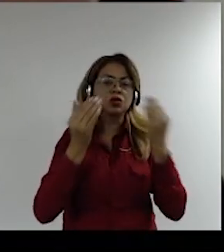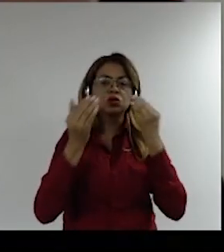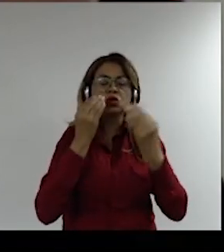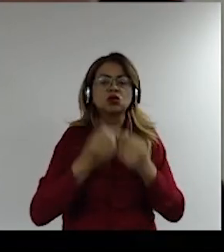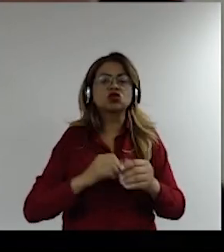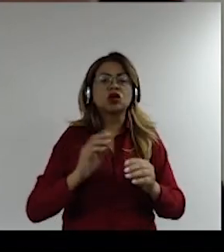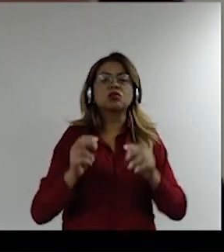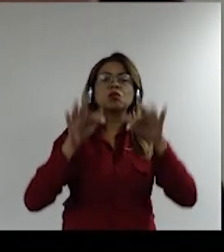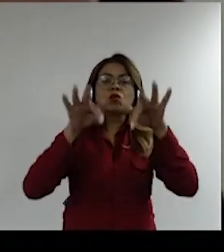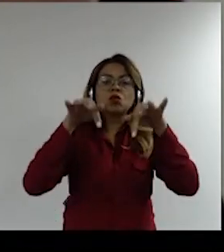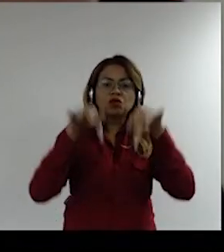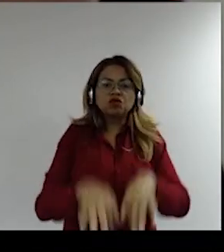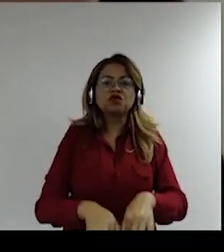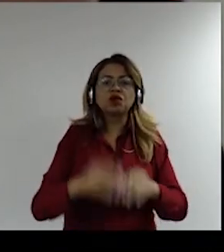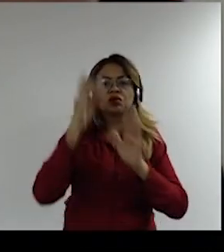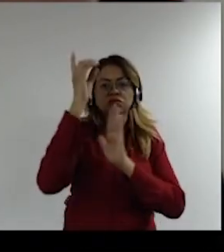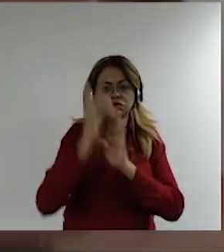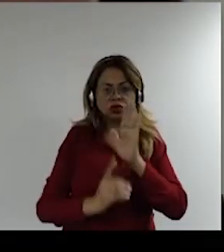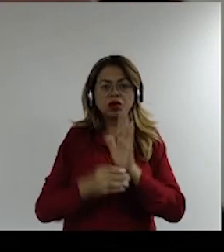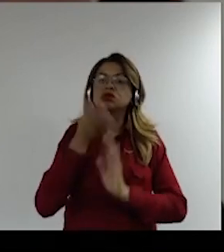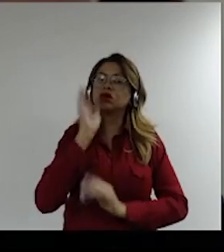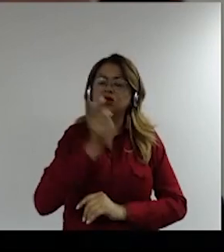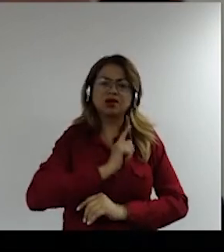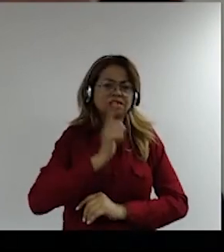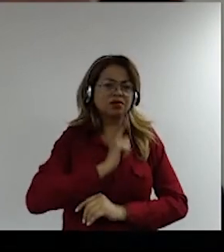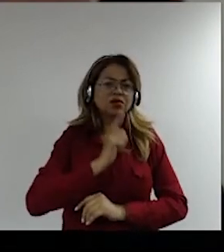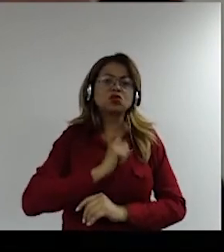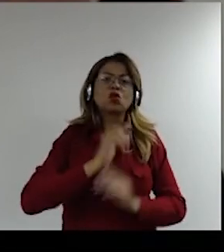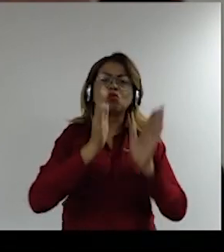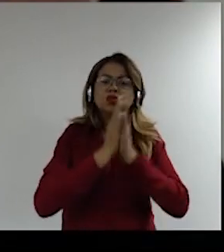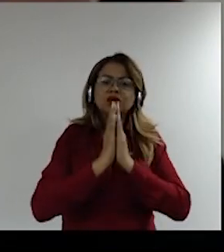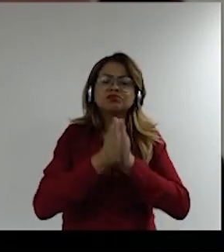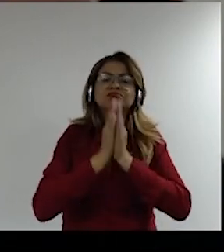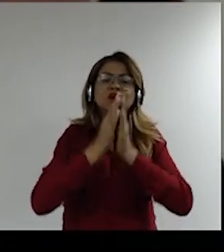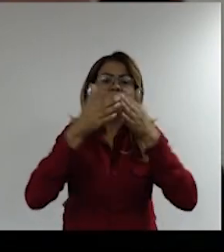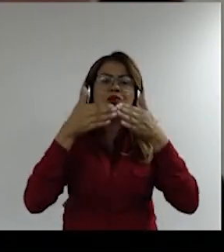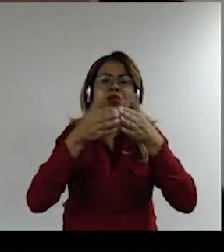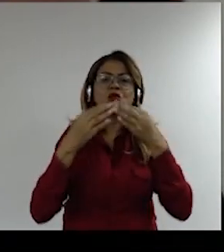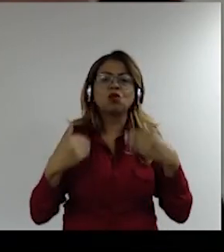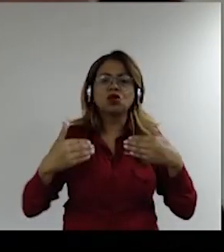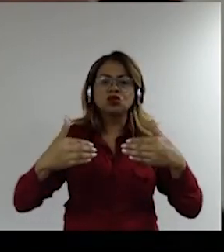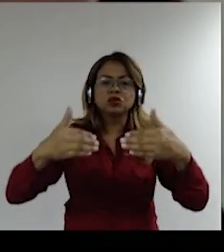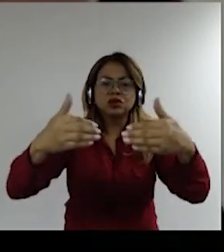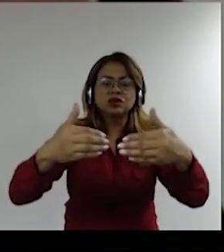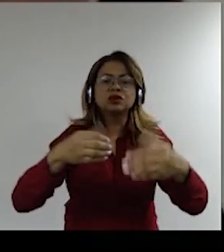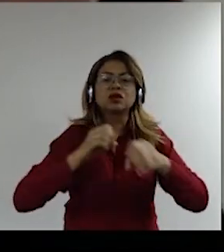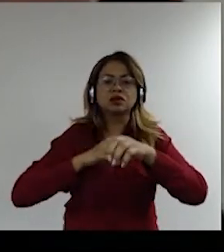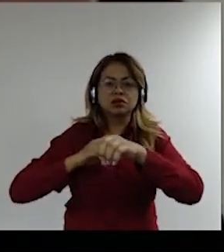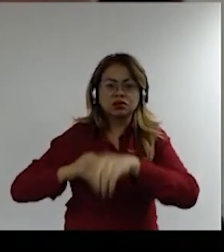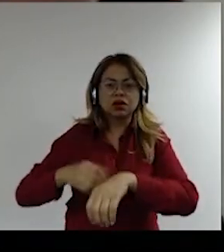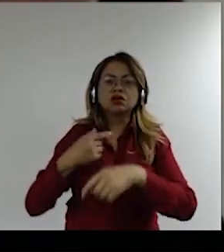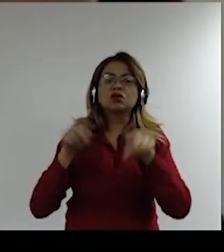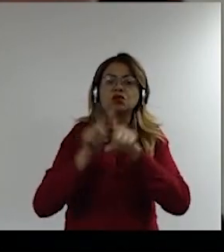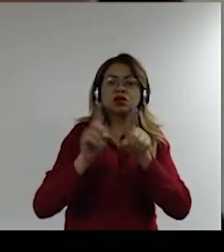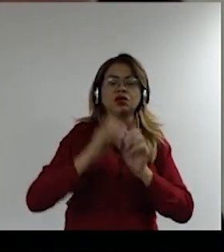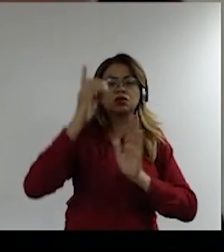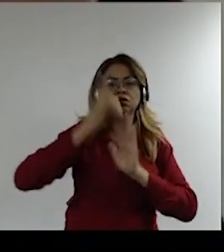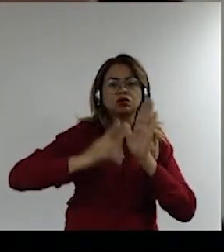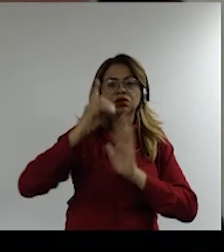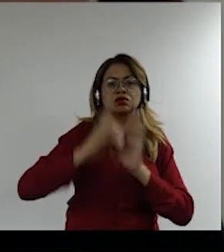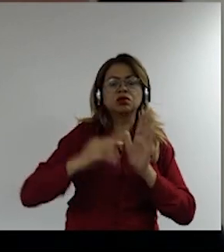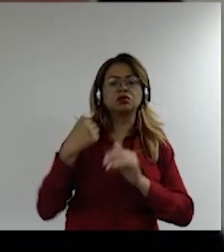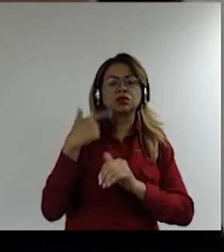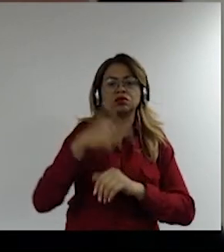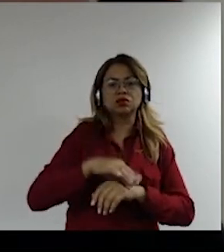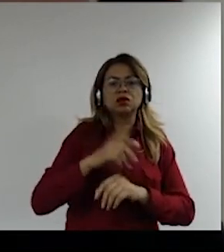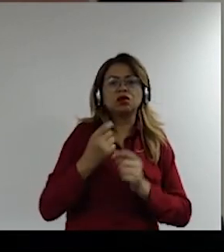direito. Agora nós temos lá um manancial de pedidos no Ministério da Educação para autorização do curso de direito 100%. Nós